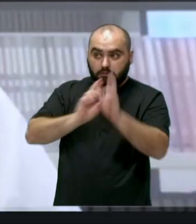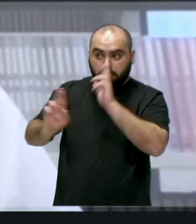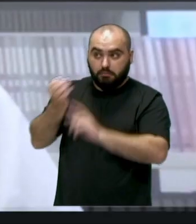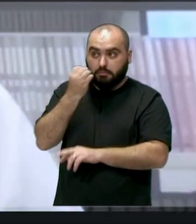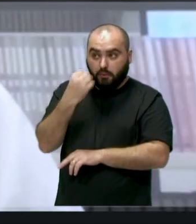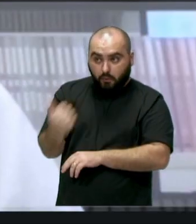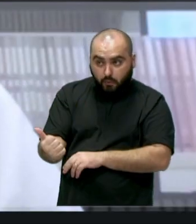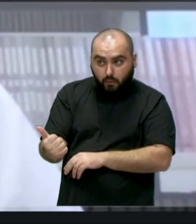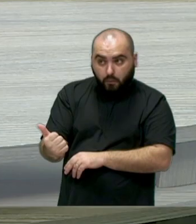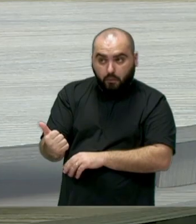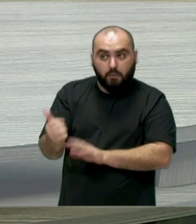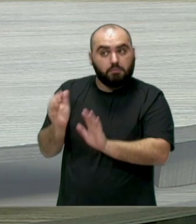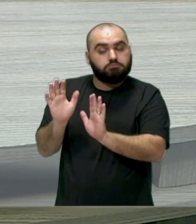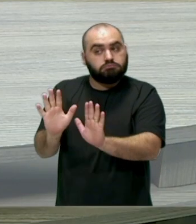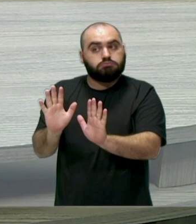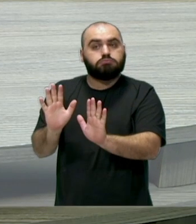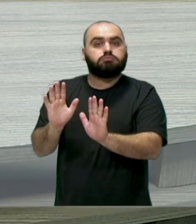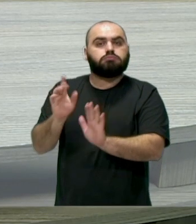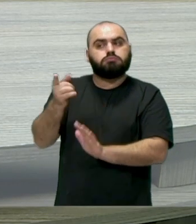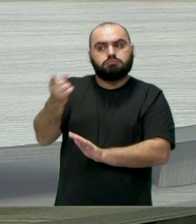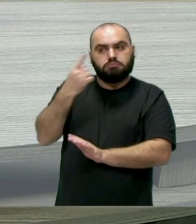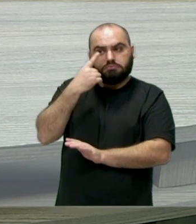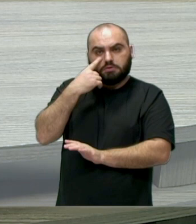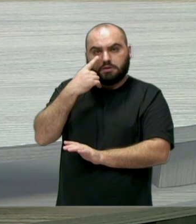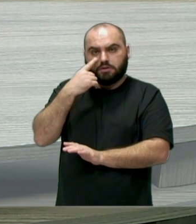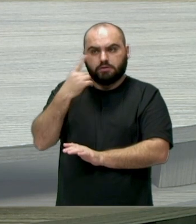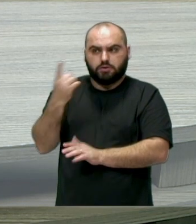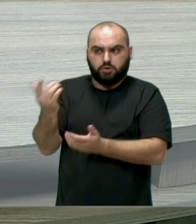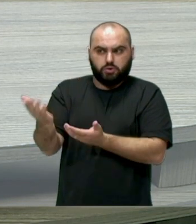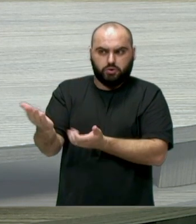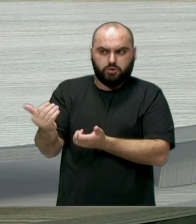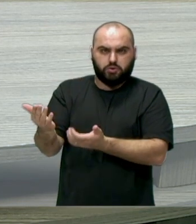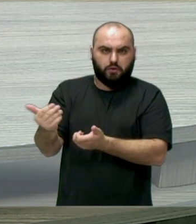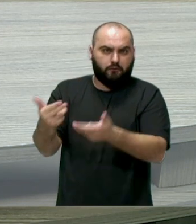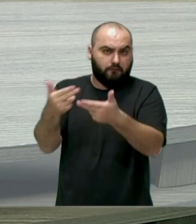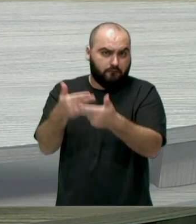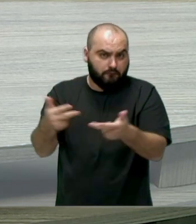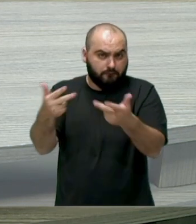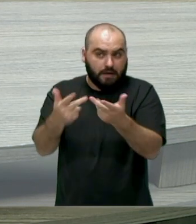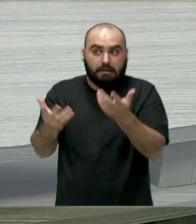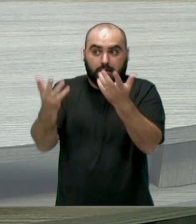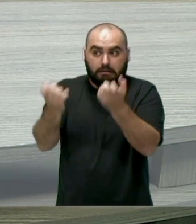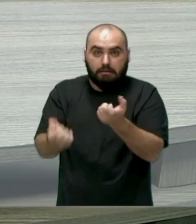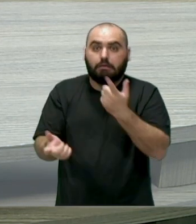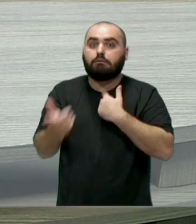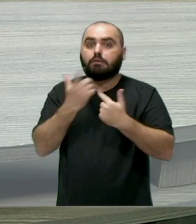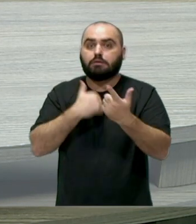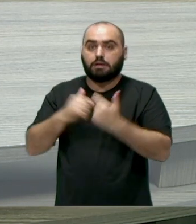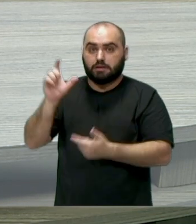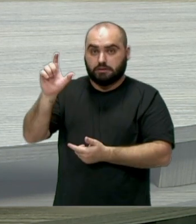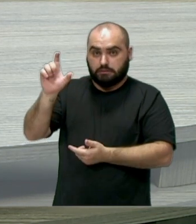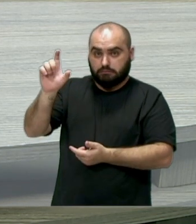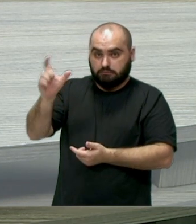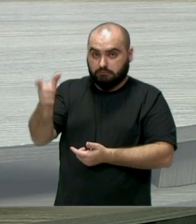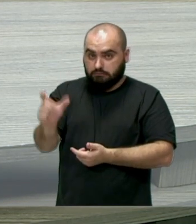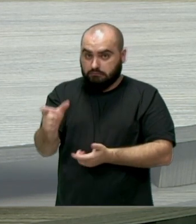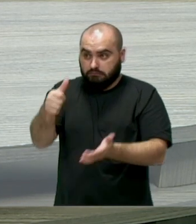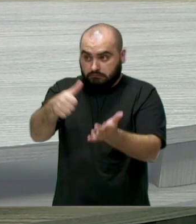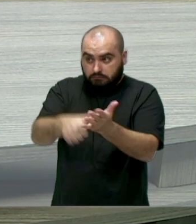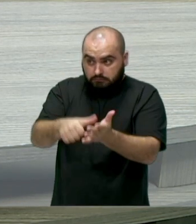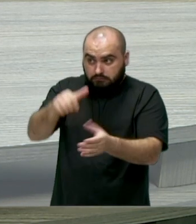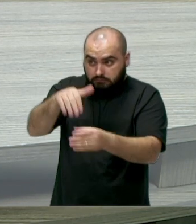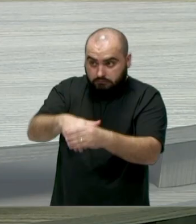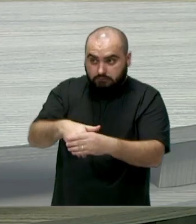vocês, como foram bastante jovens querendo realmente fazer o seu primeiro título? Elisa, eu